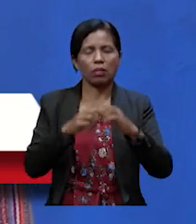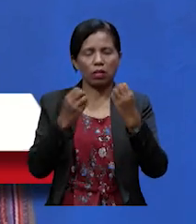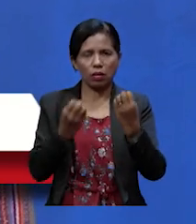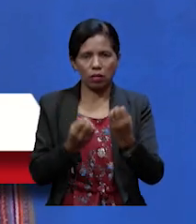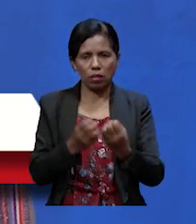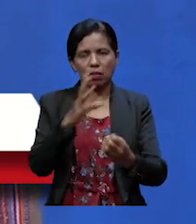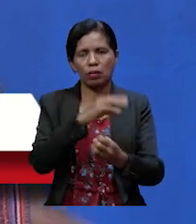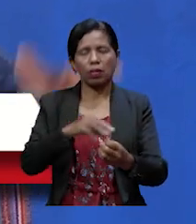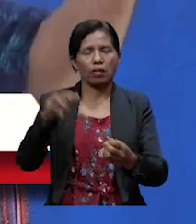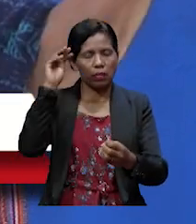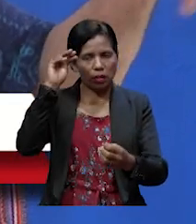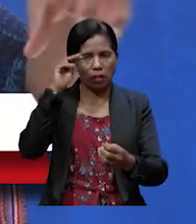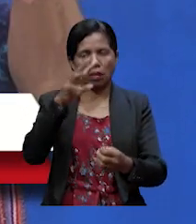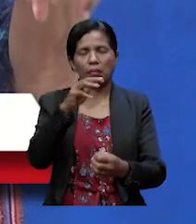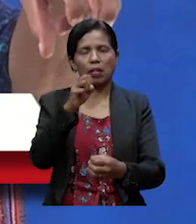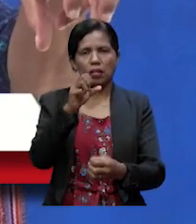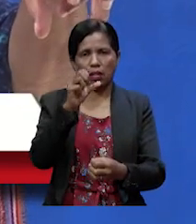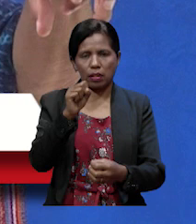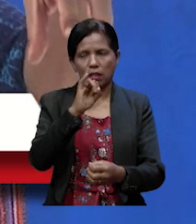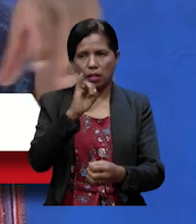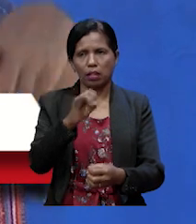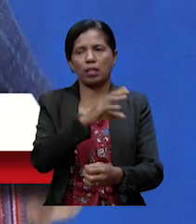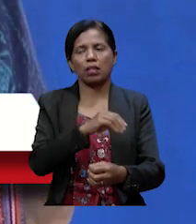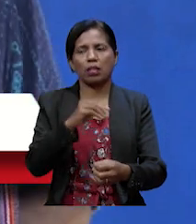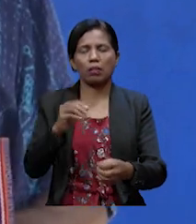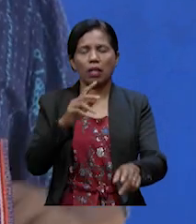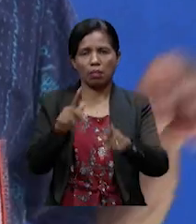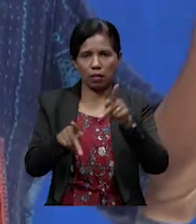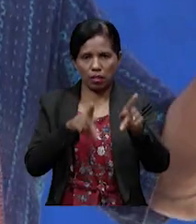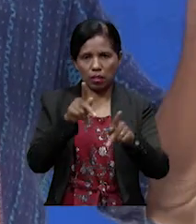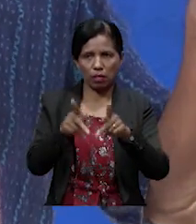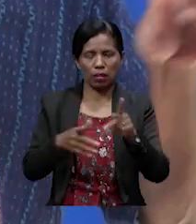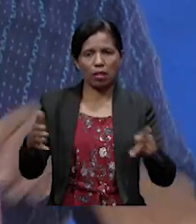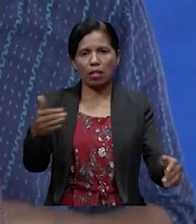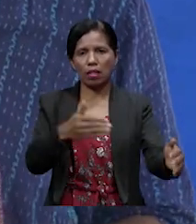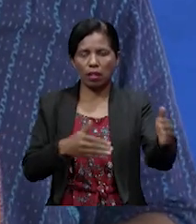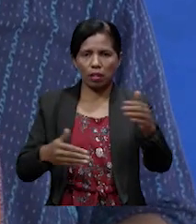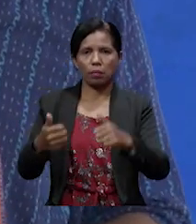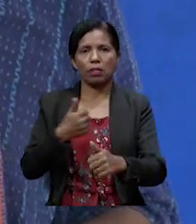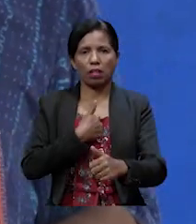unia ao malo sira nebe calibura ia